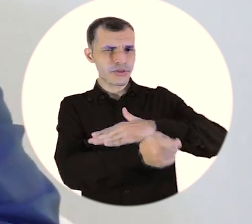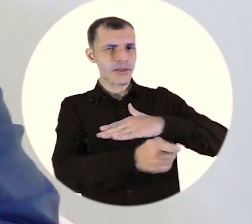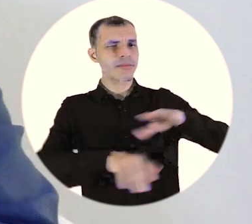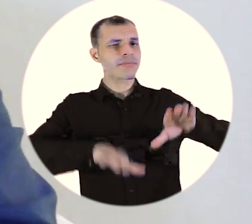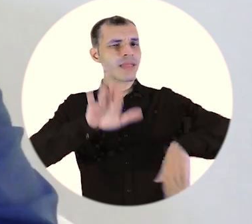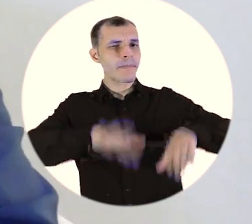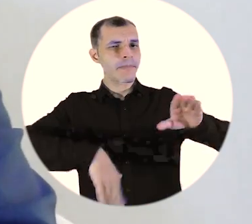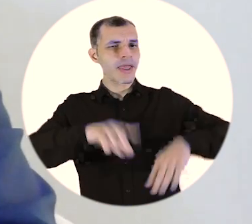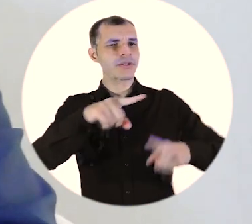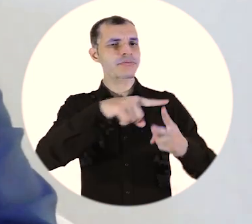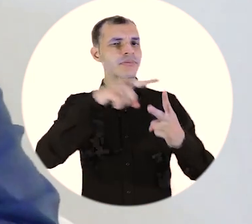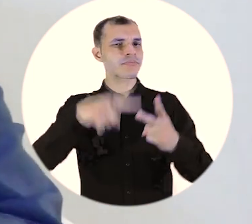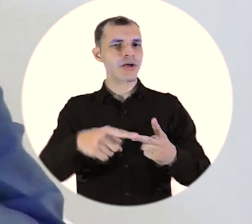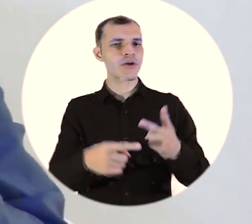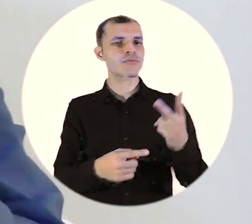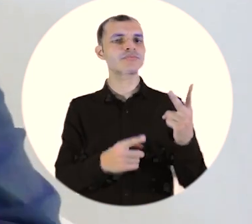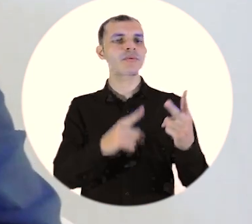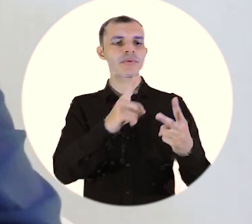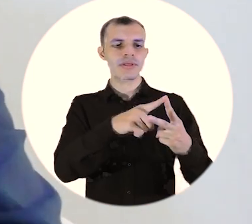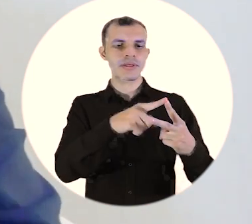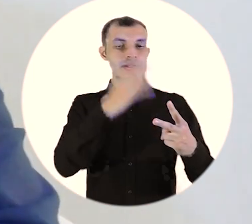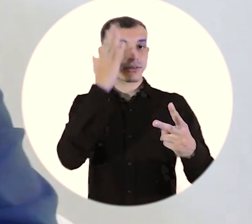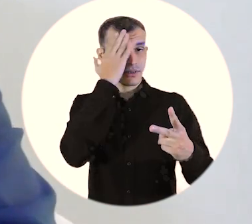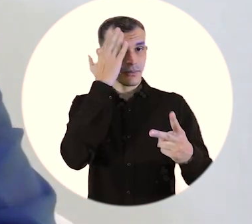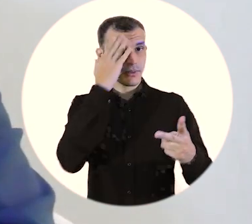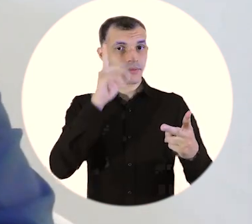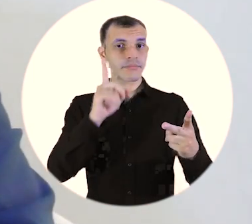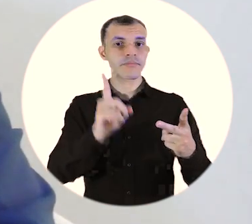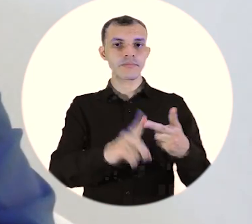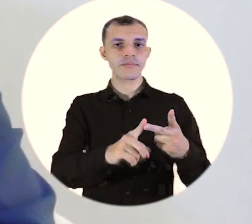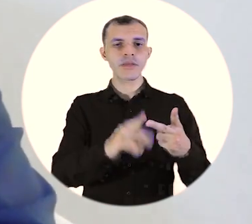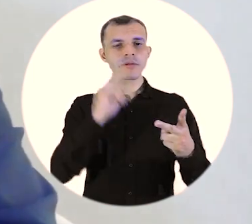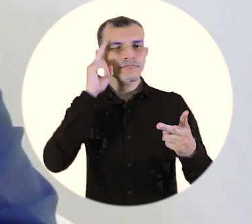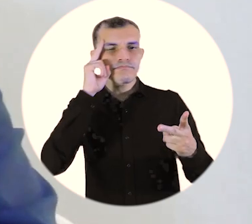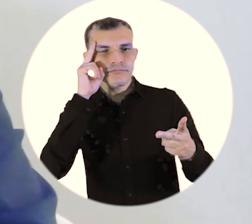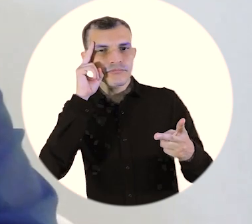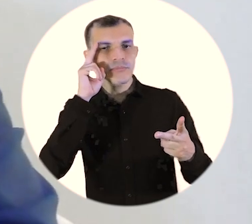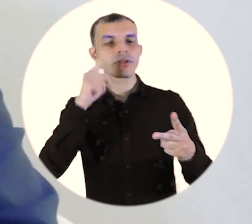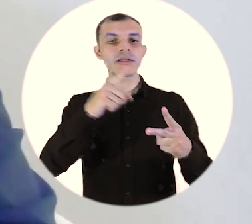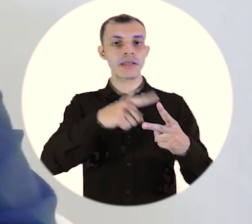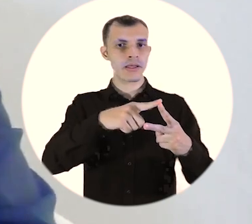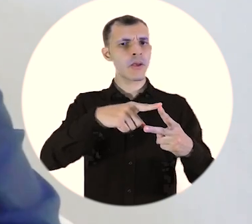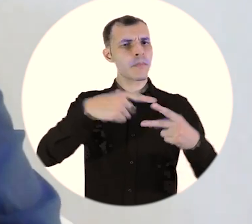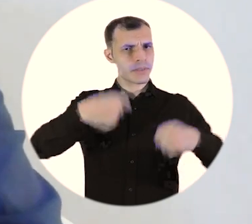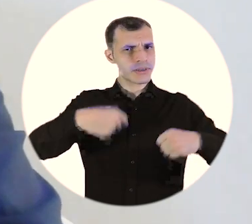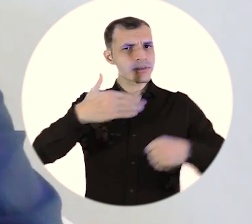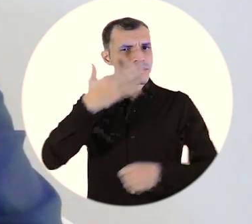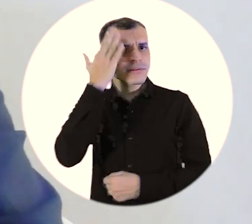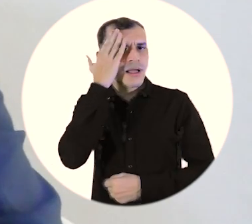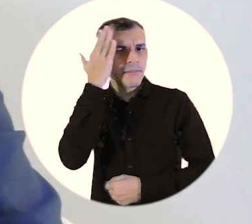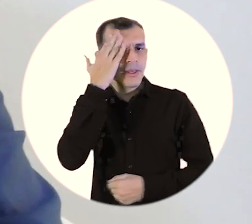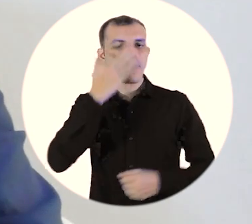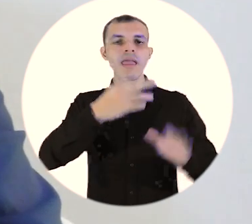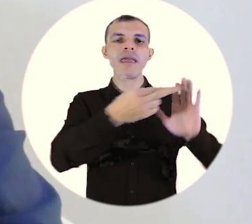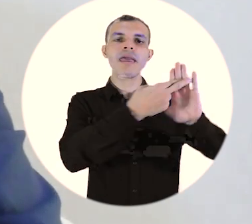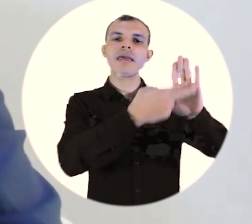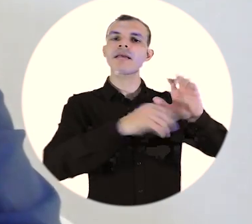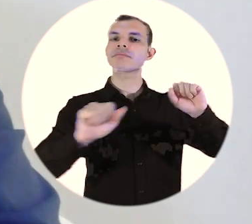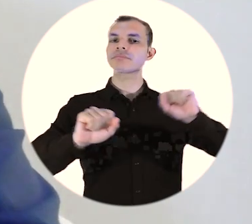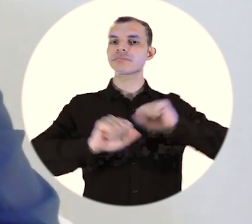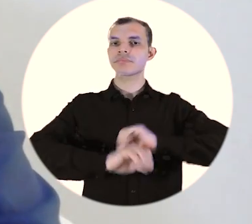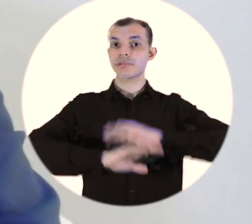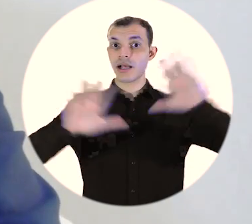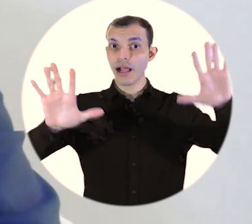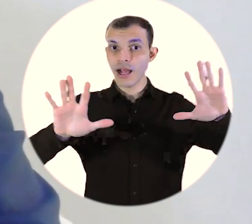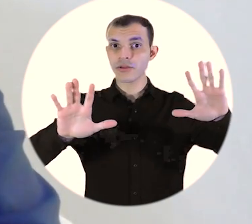duas palavras-chave, saber e prever. Necessito saber quais são as regras vigorantes,